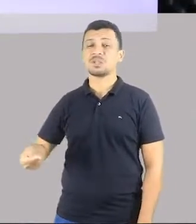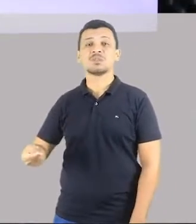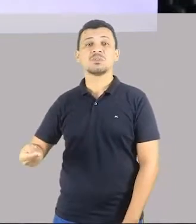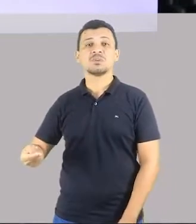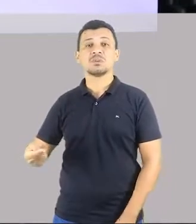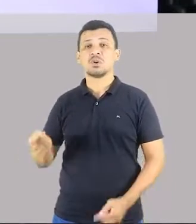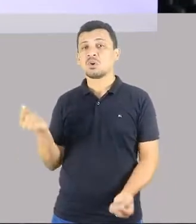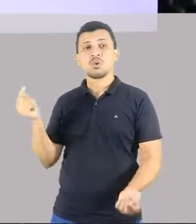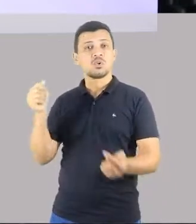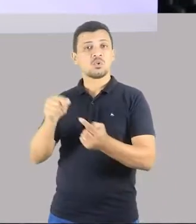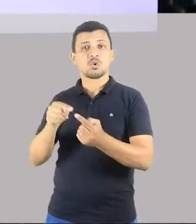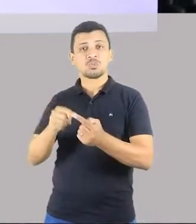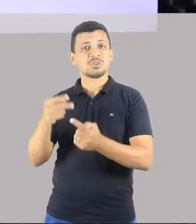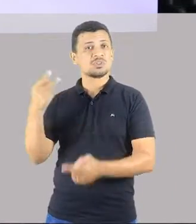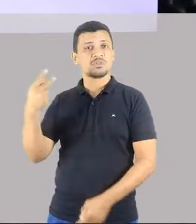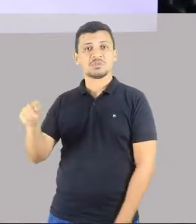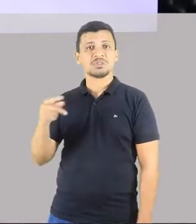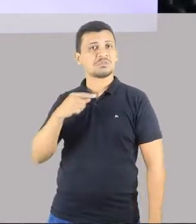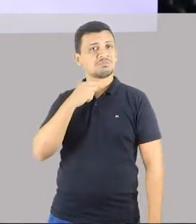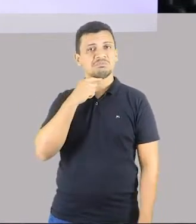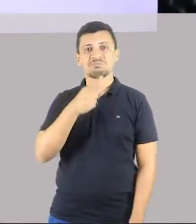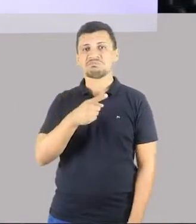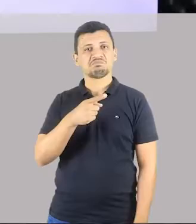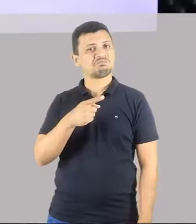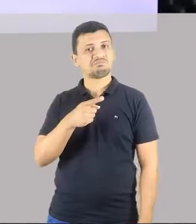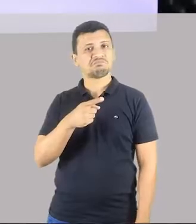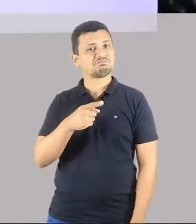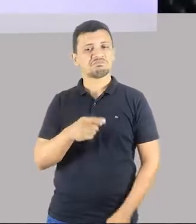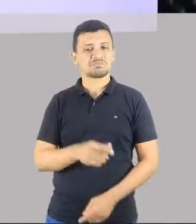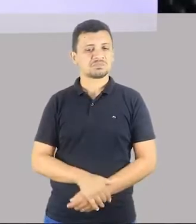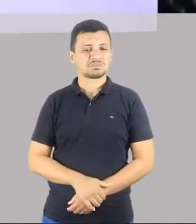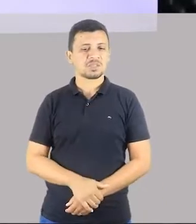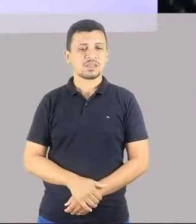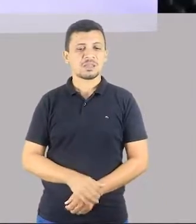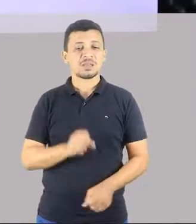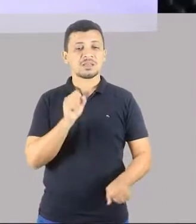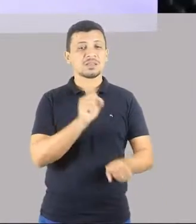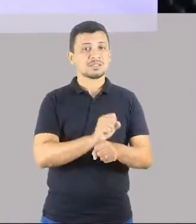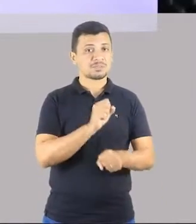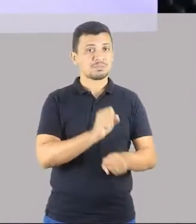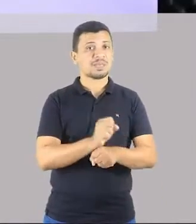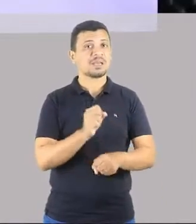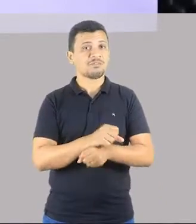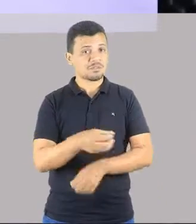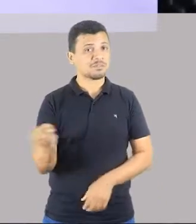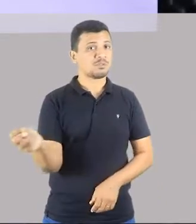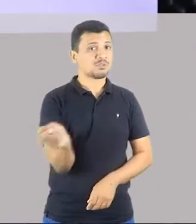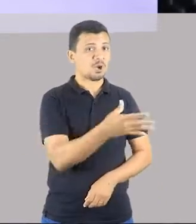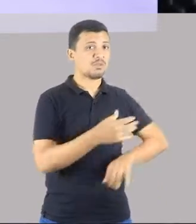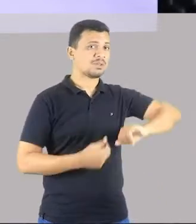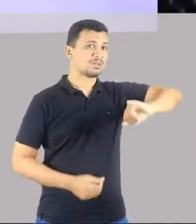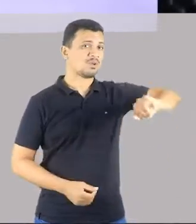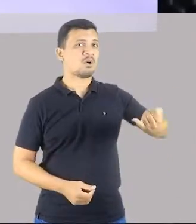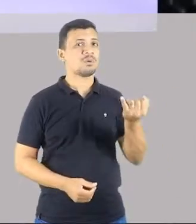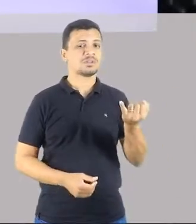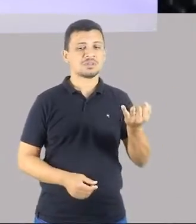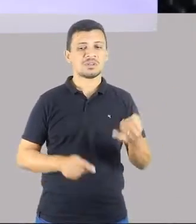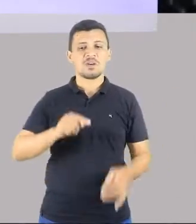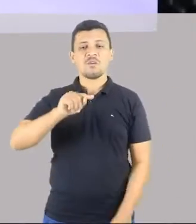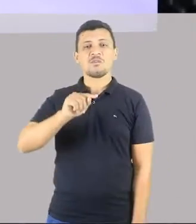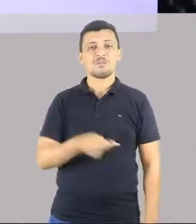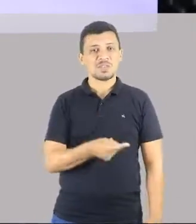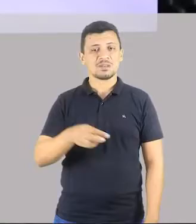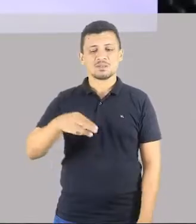seu objetivo não seria alcançado, certo? Esperava por novas oportunidades, mas seu objetivo não seria